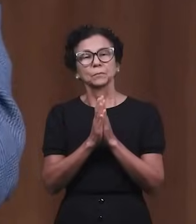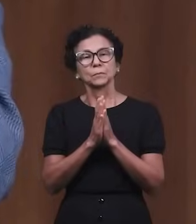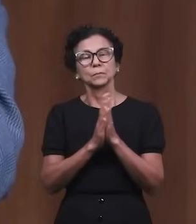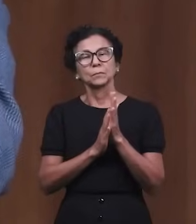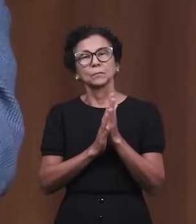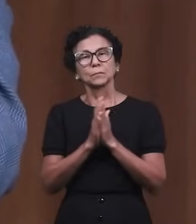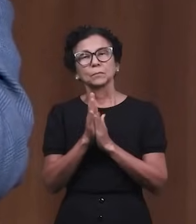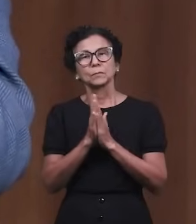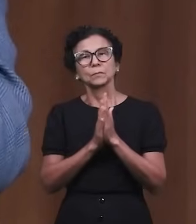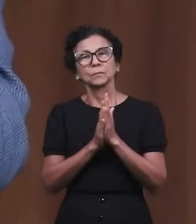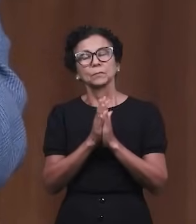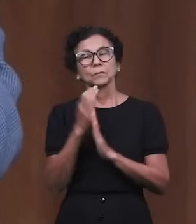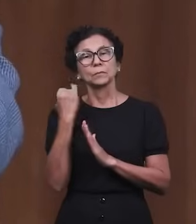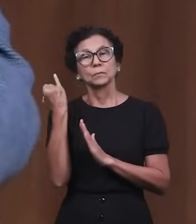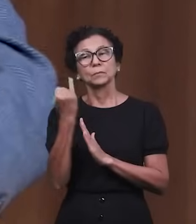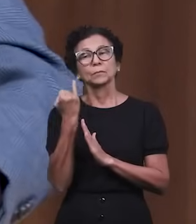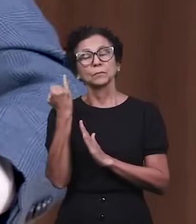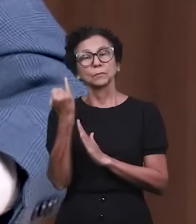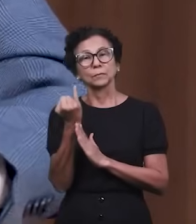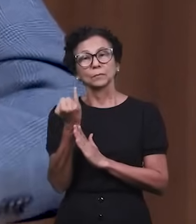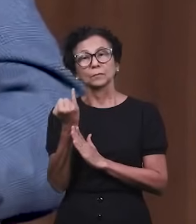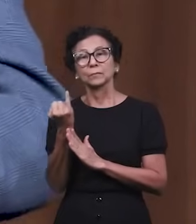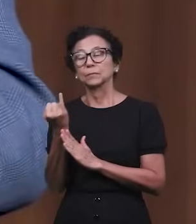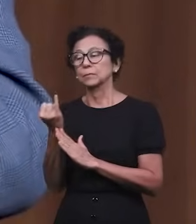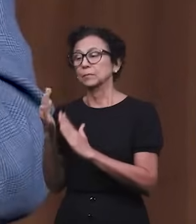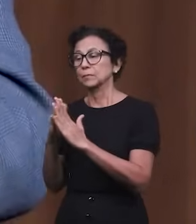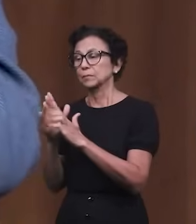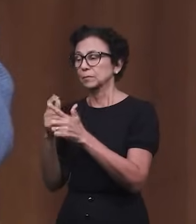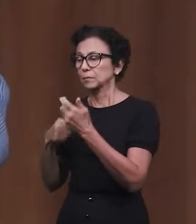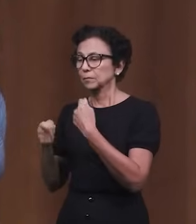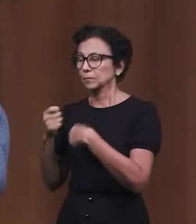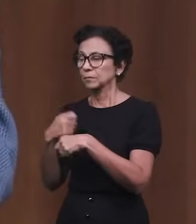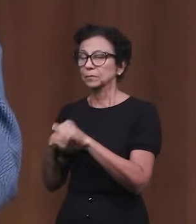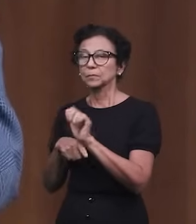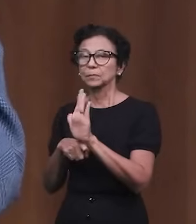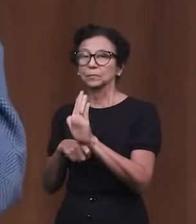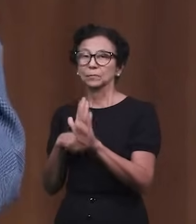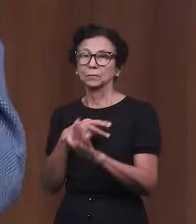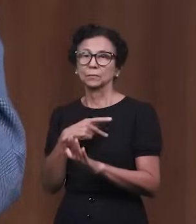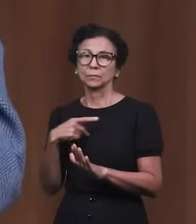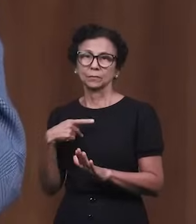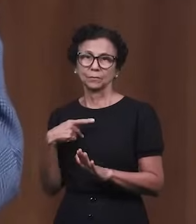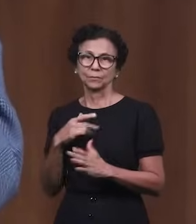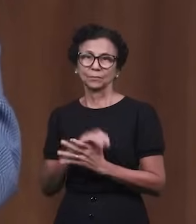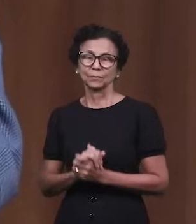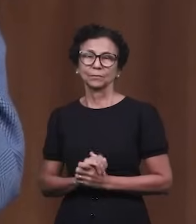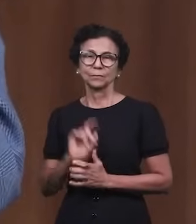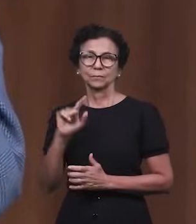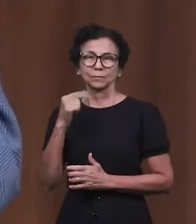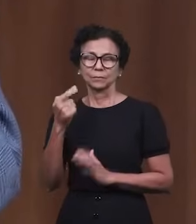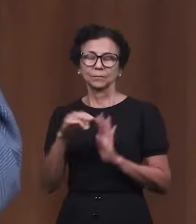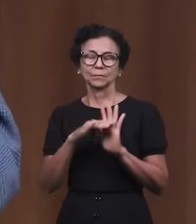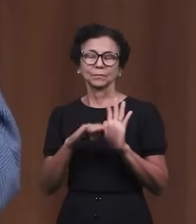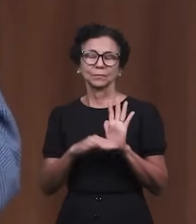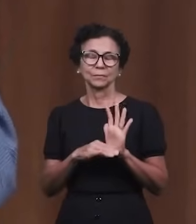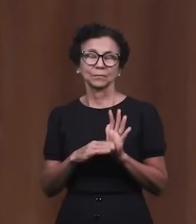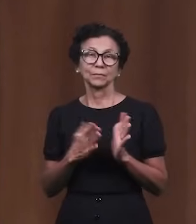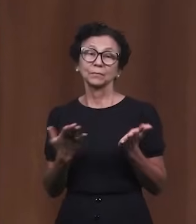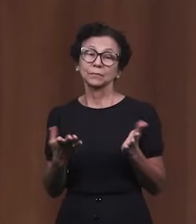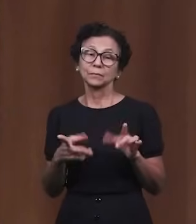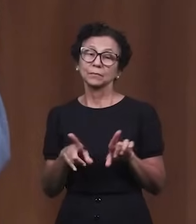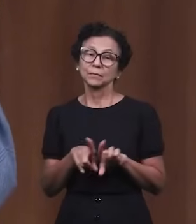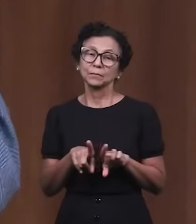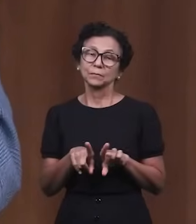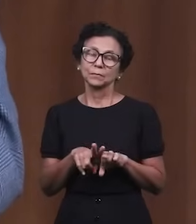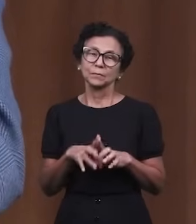Como os dons espirituais são importantes para administrar a igreja e ajudar o pastor na administração da igreja, no nosso próximo programa.